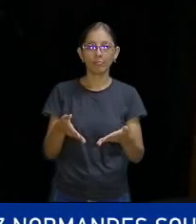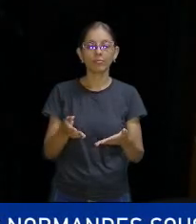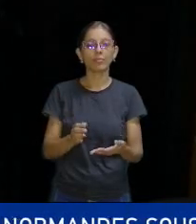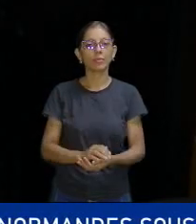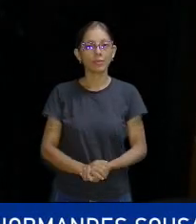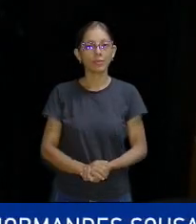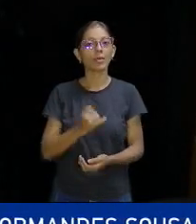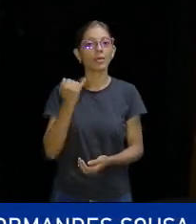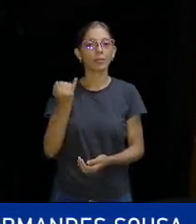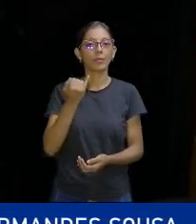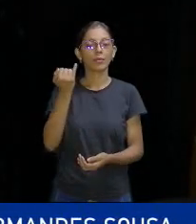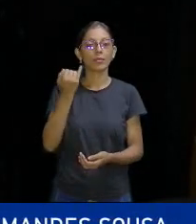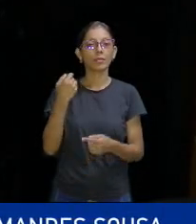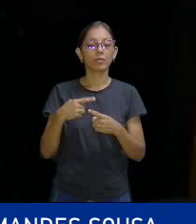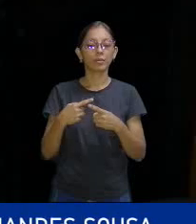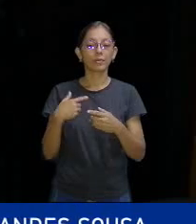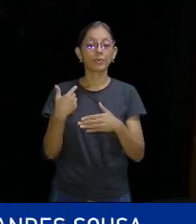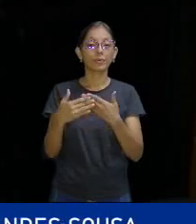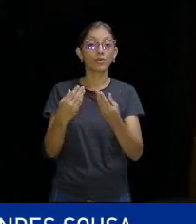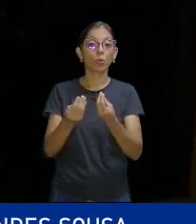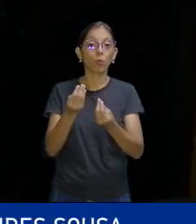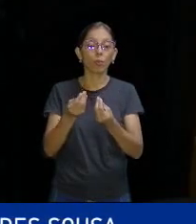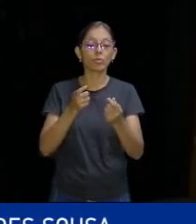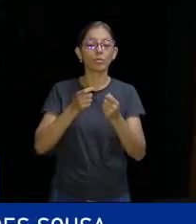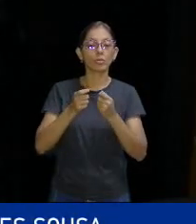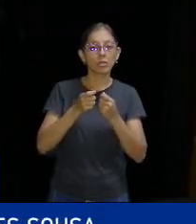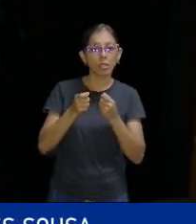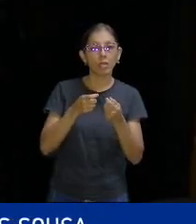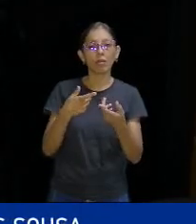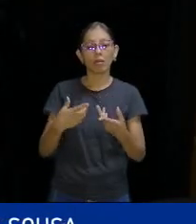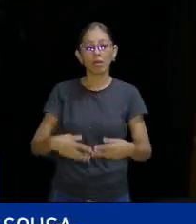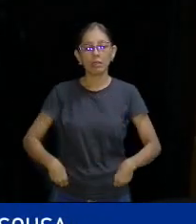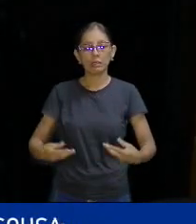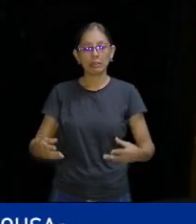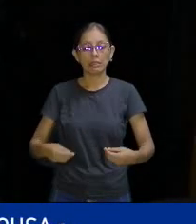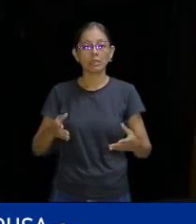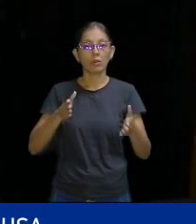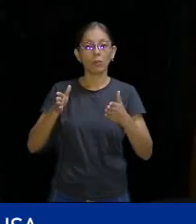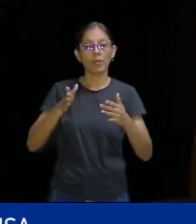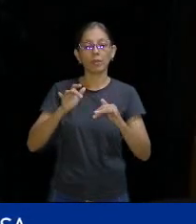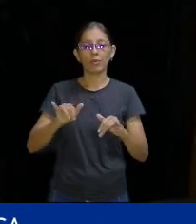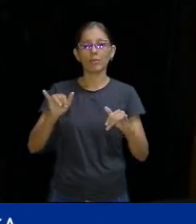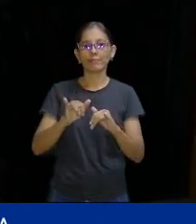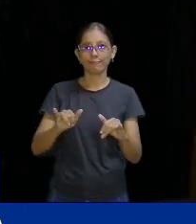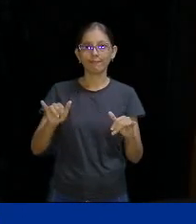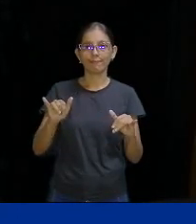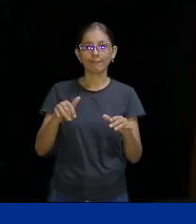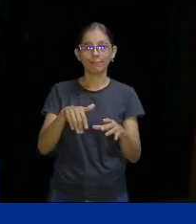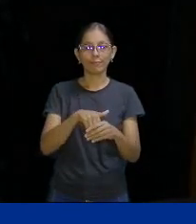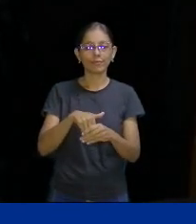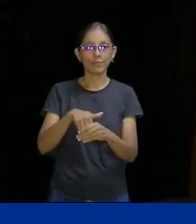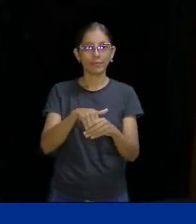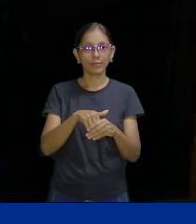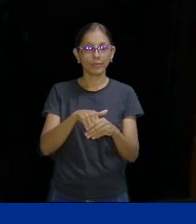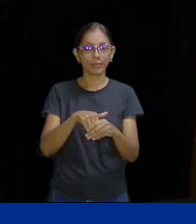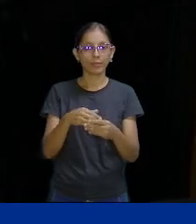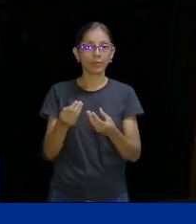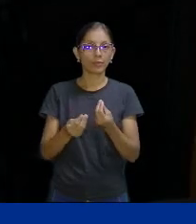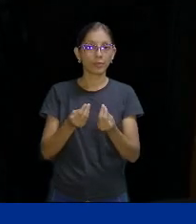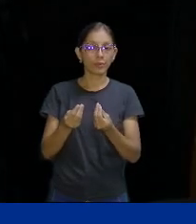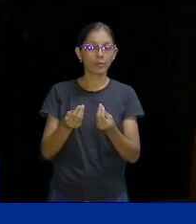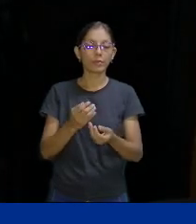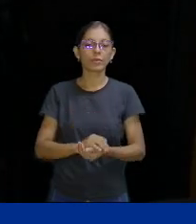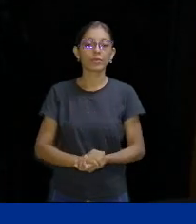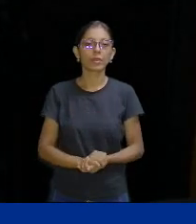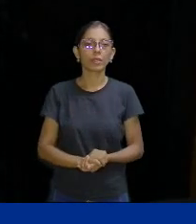aferir posteriormente como foram recebidos e destinados os recursos públicos durante a campanha eleitoral. O partido justificou da seguinte